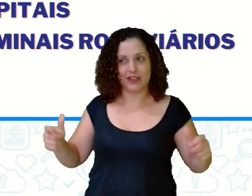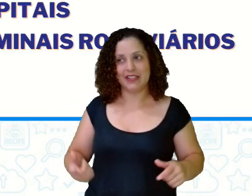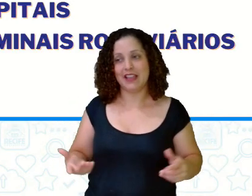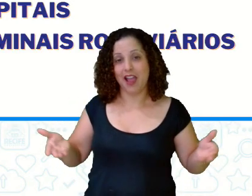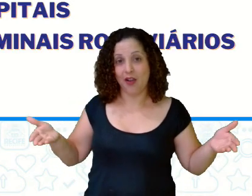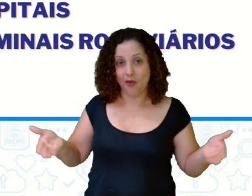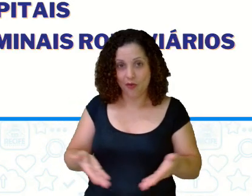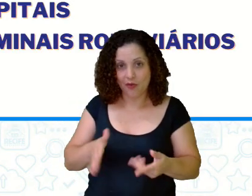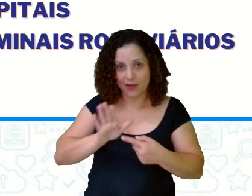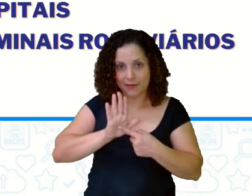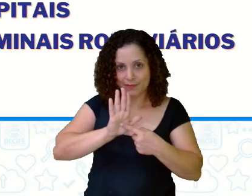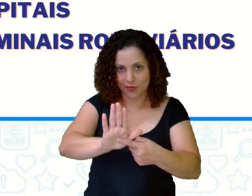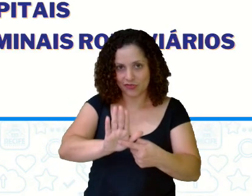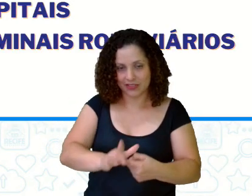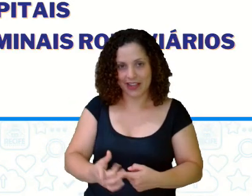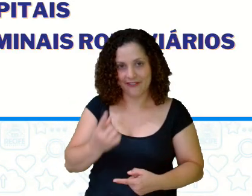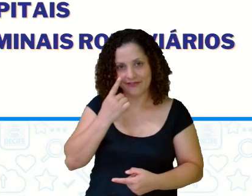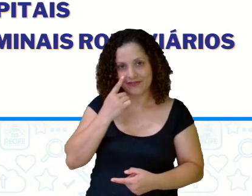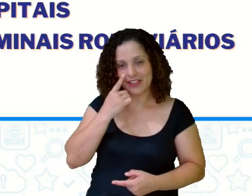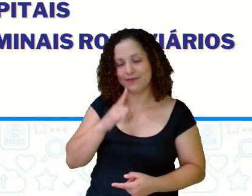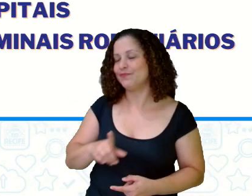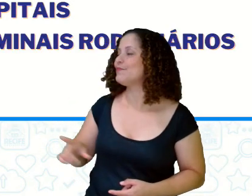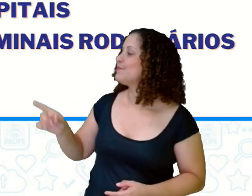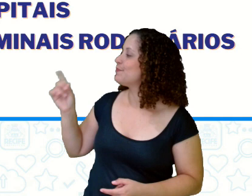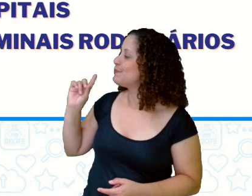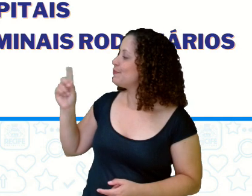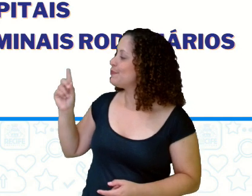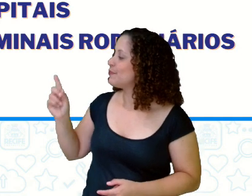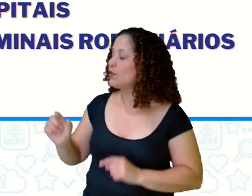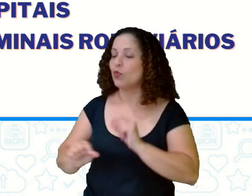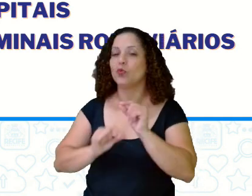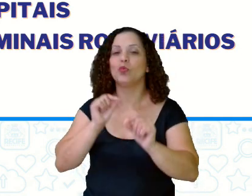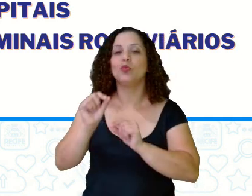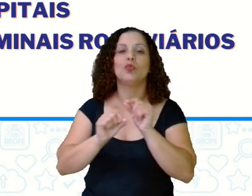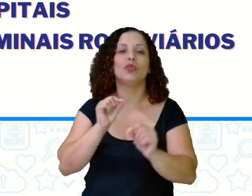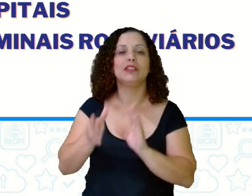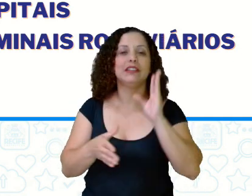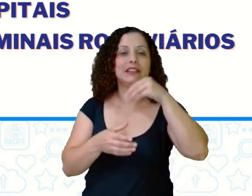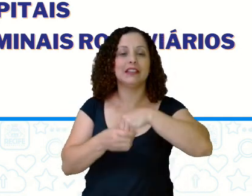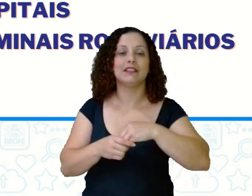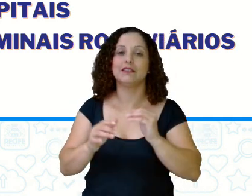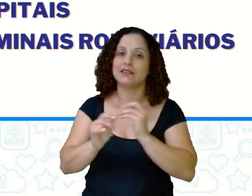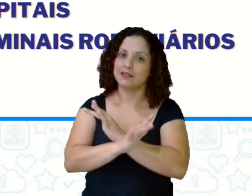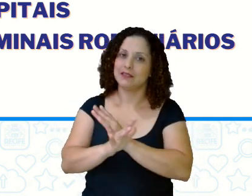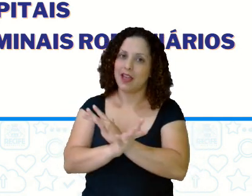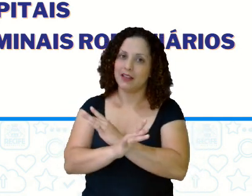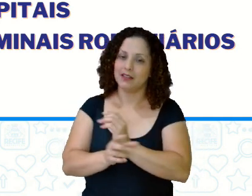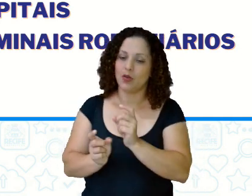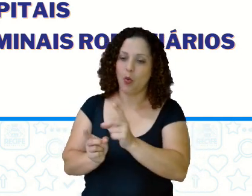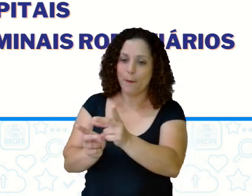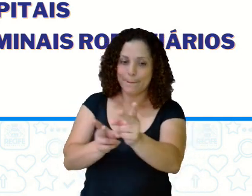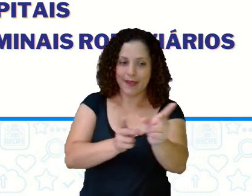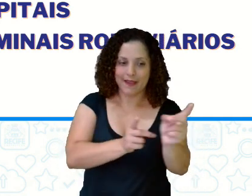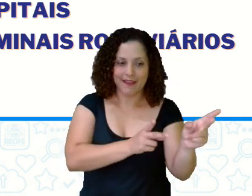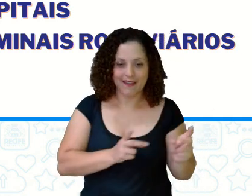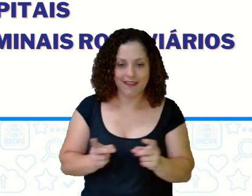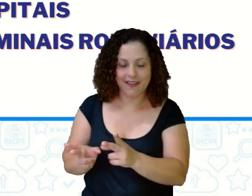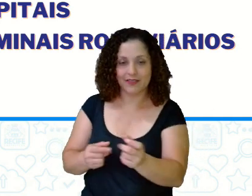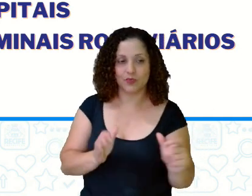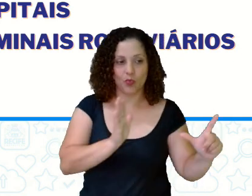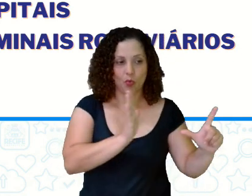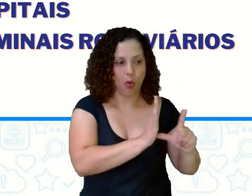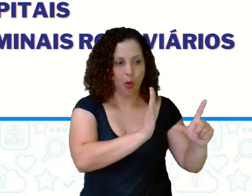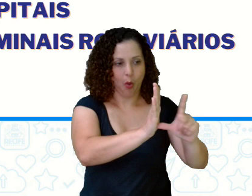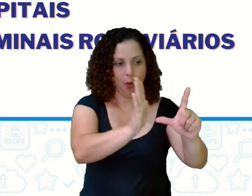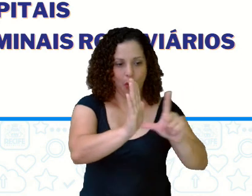coisas que nós temos, nós encontramos na nossa cidade. Eu tenho centro comercial, né, locais onde vai ter aí um monte de loja vendendo um monte de